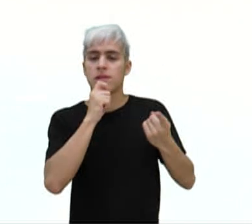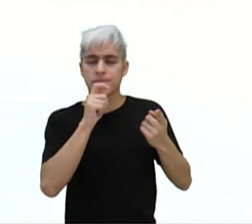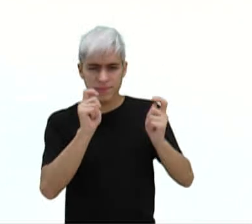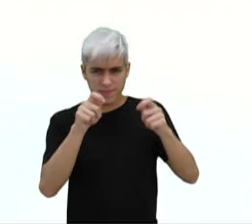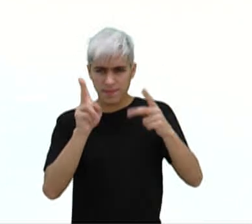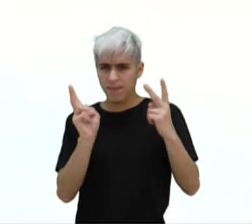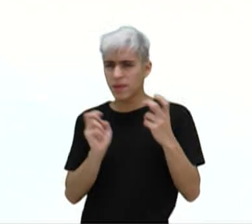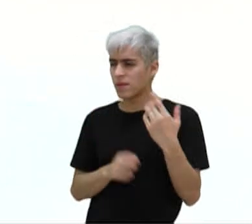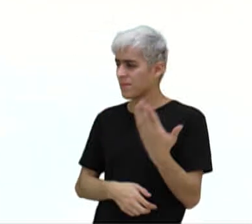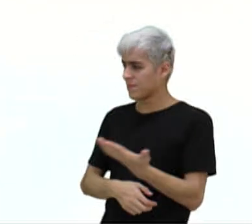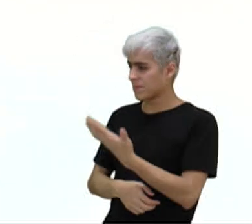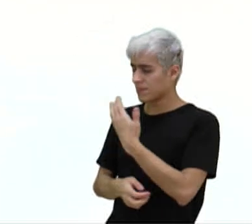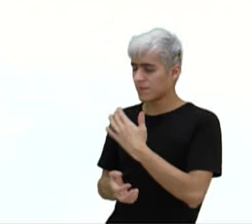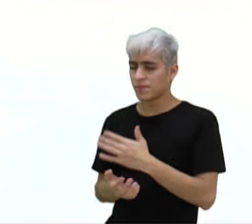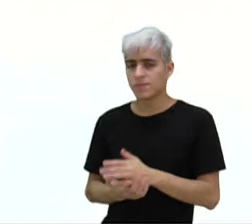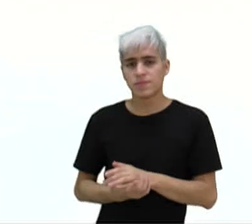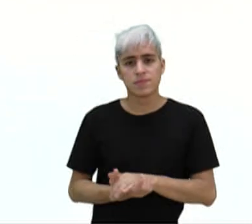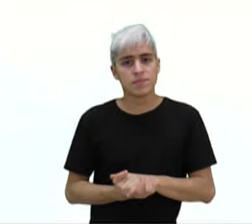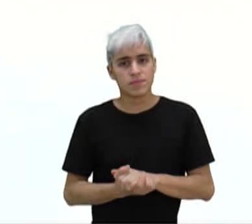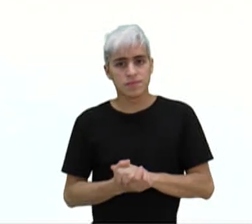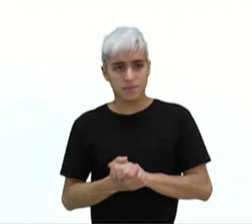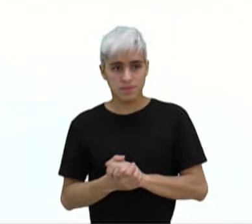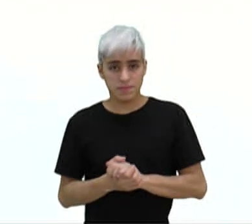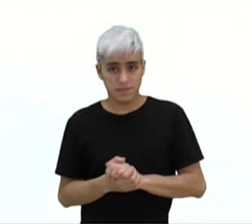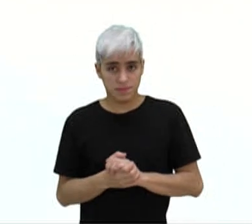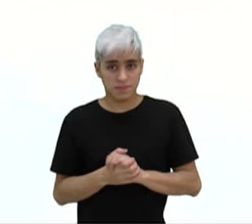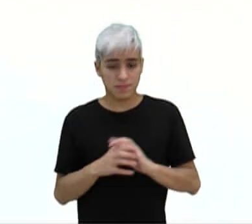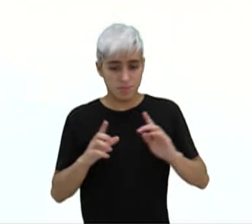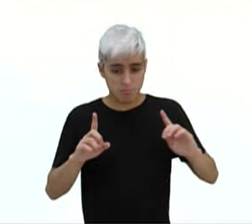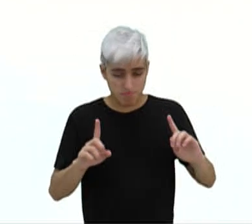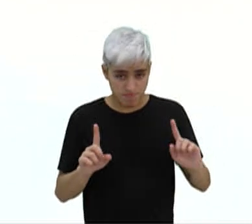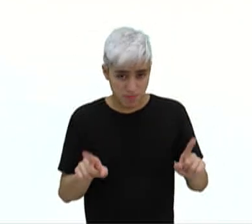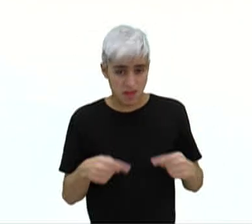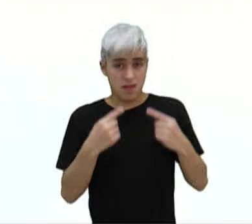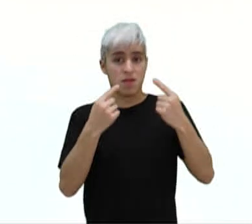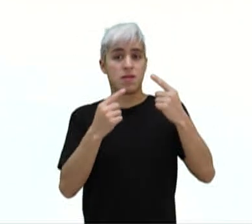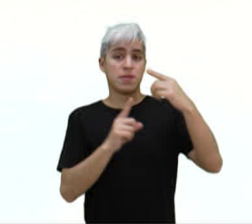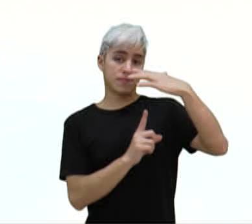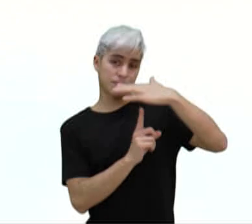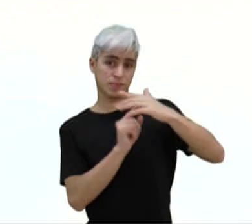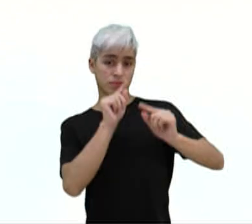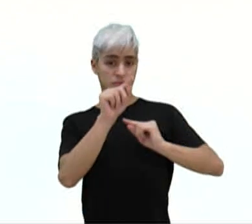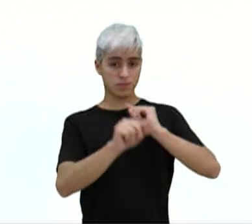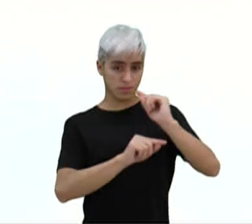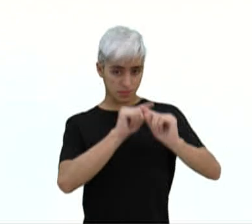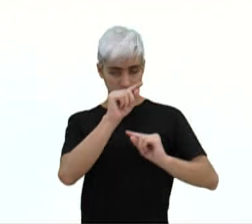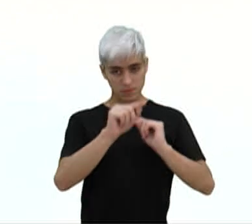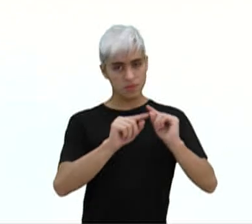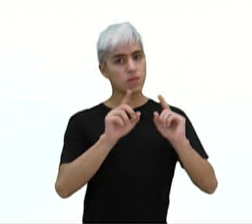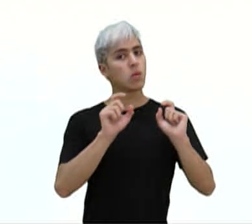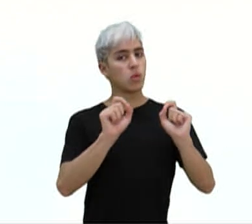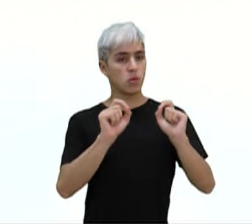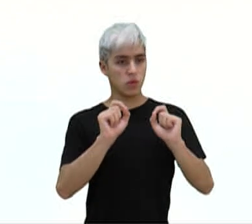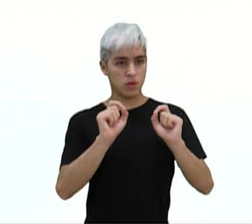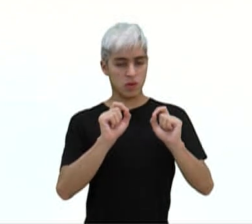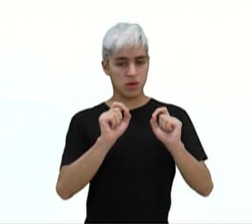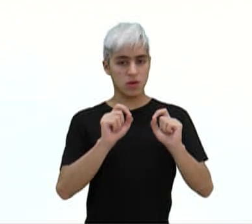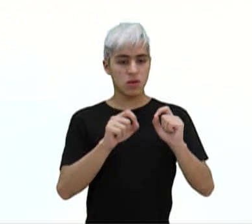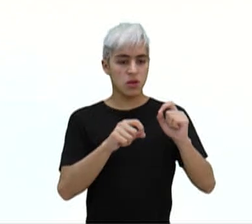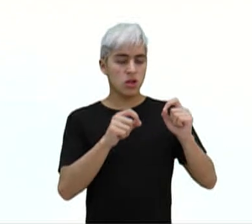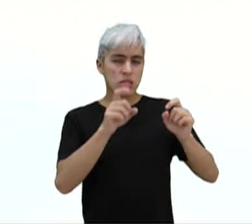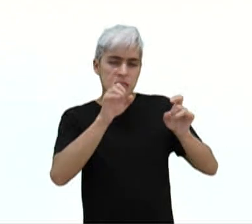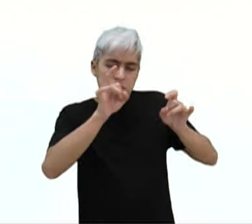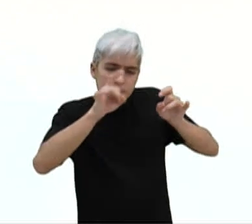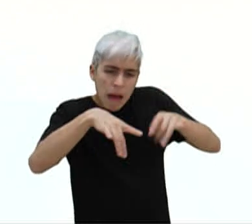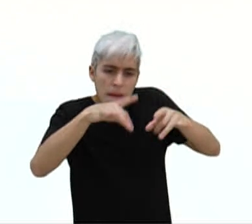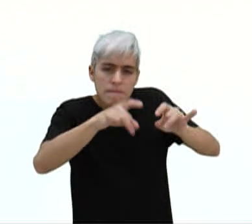perceber aqui, ó, nessa imagem, que um grande desafio do Paraná ainda é trabalhar a questão dos resíduos sólidos,